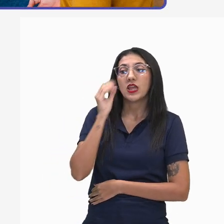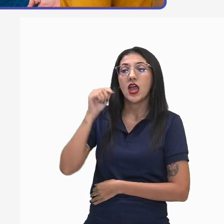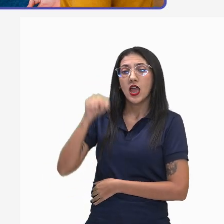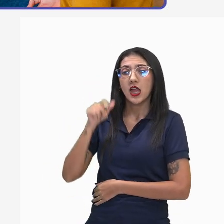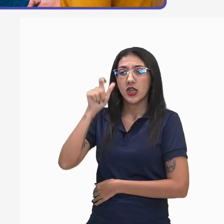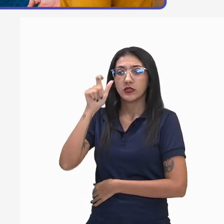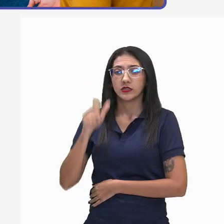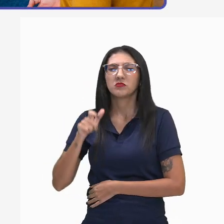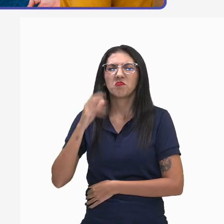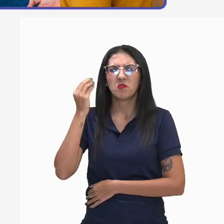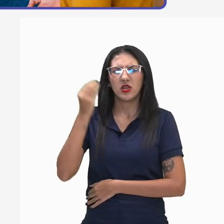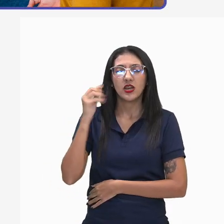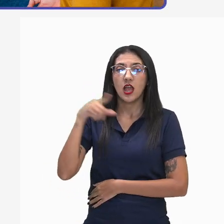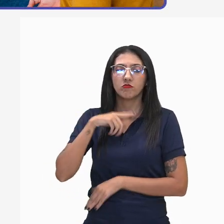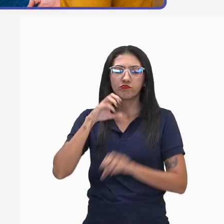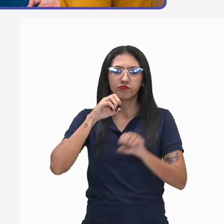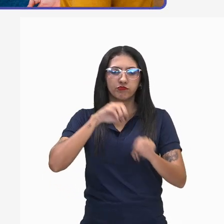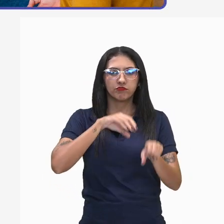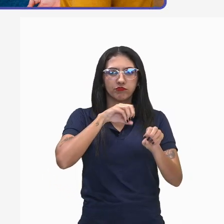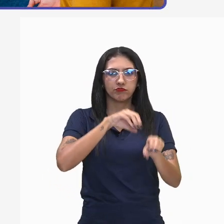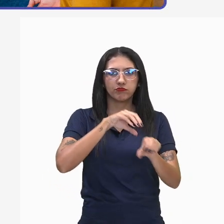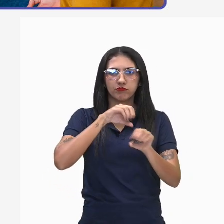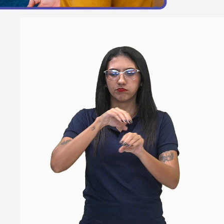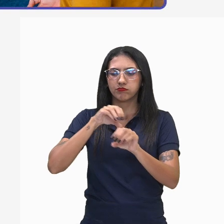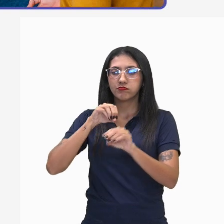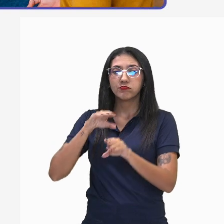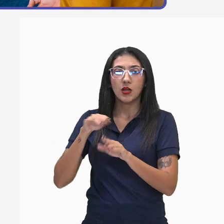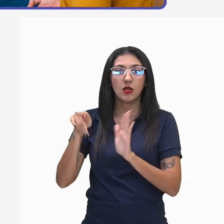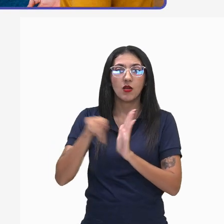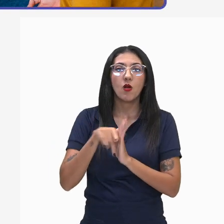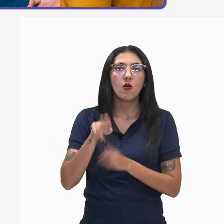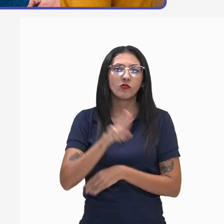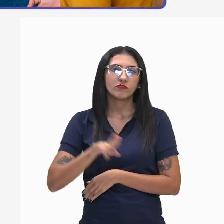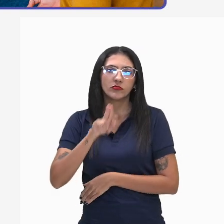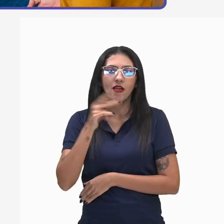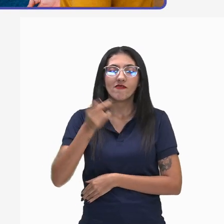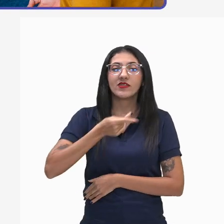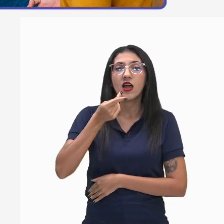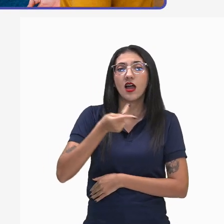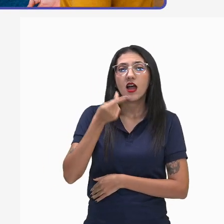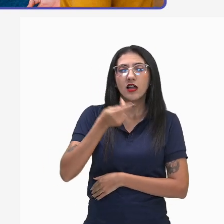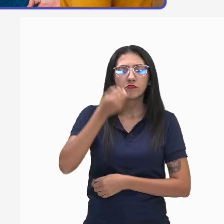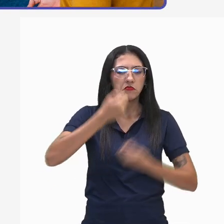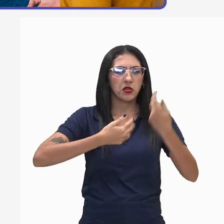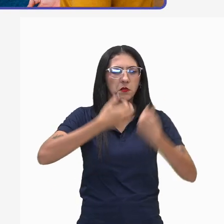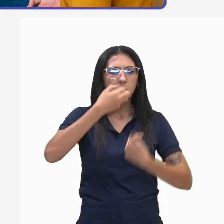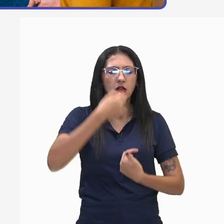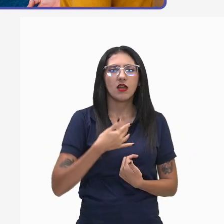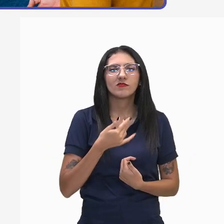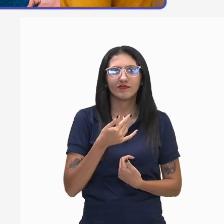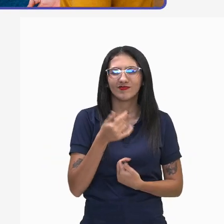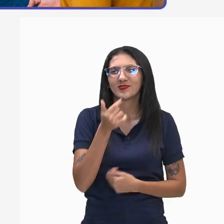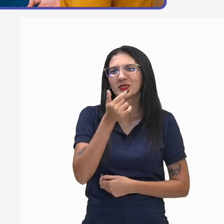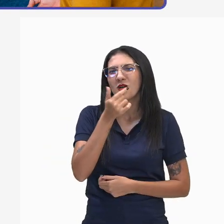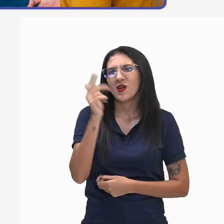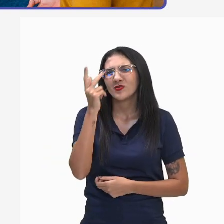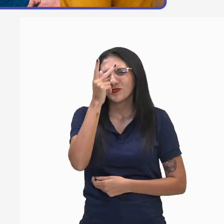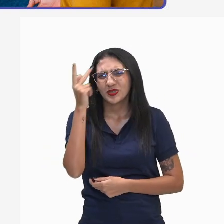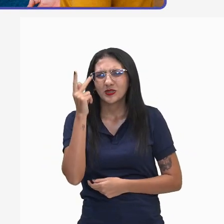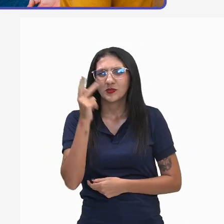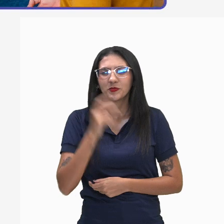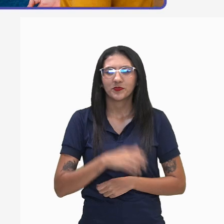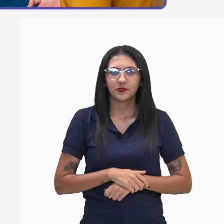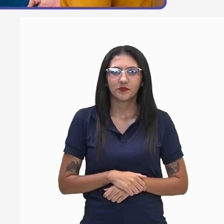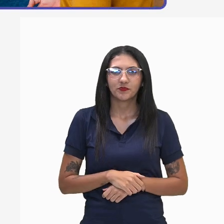ensinavam e ainda ensinam por meio da fala às pessoas mais novas. Então nós temos aí na imagem